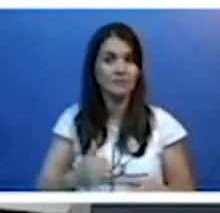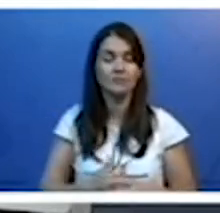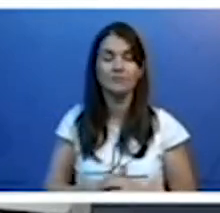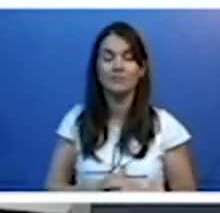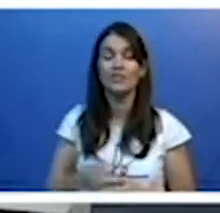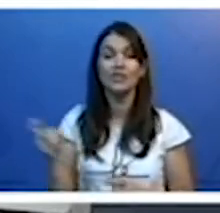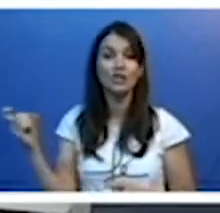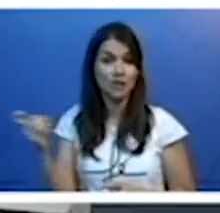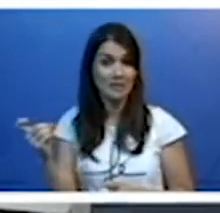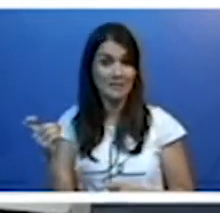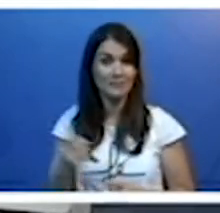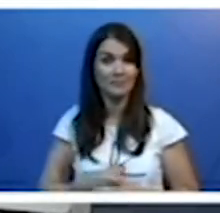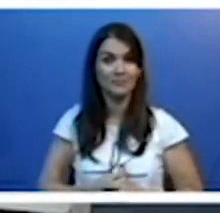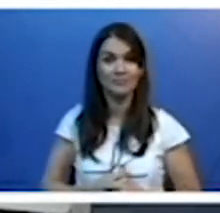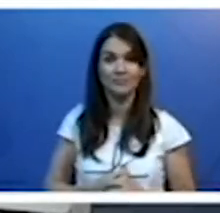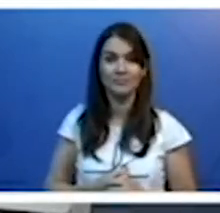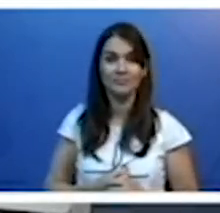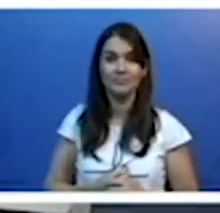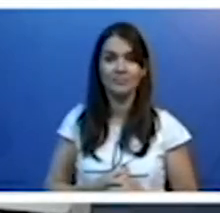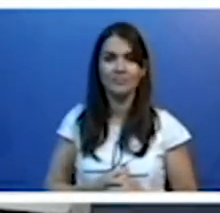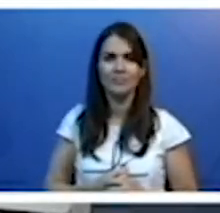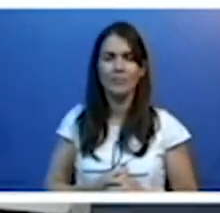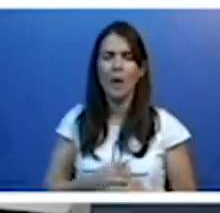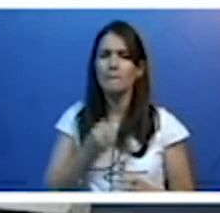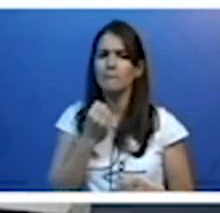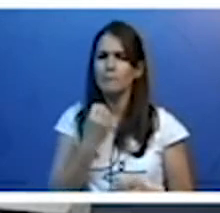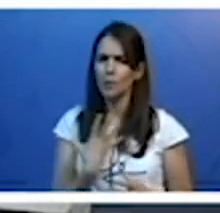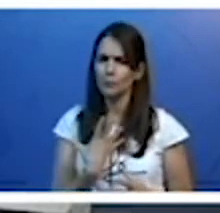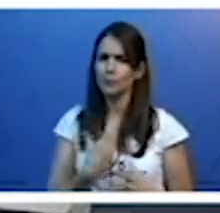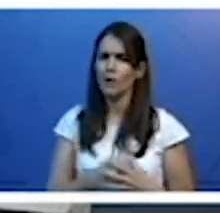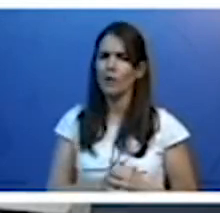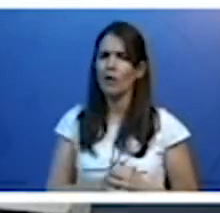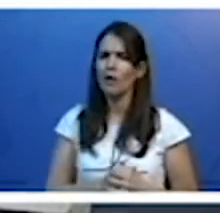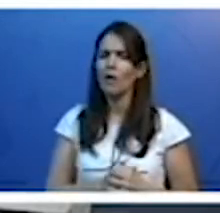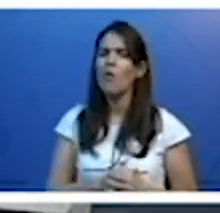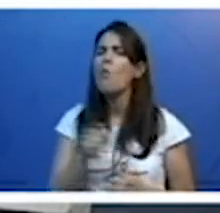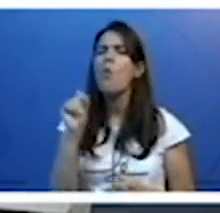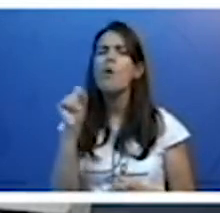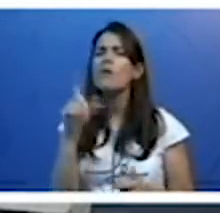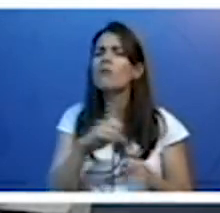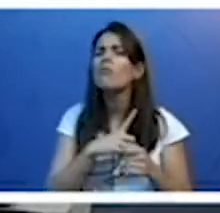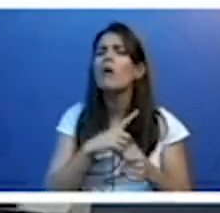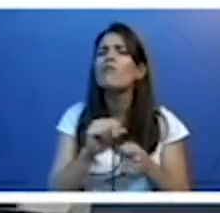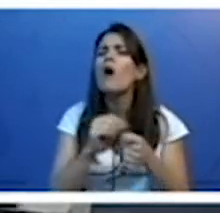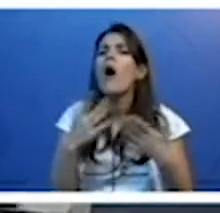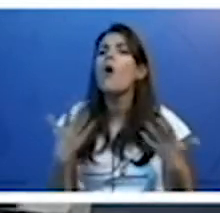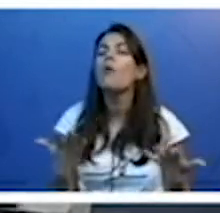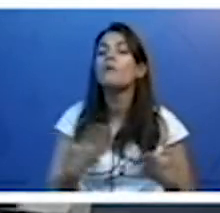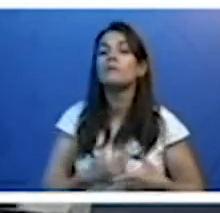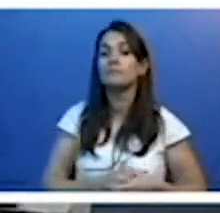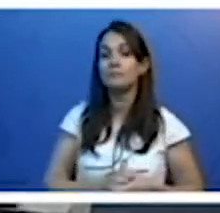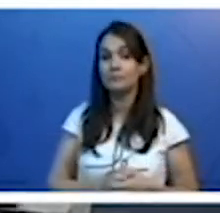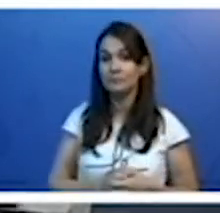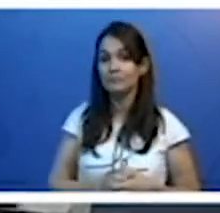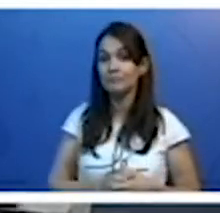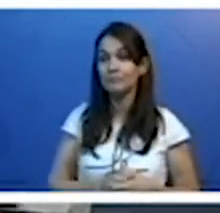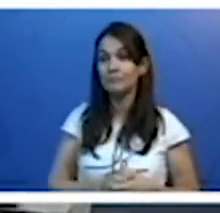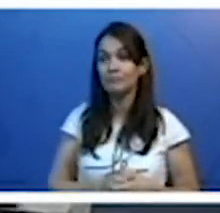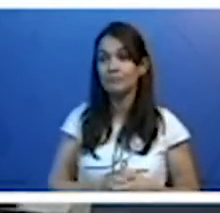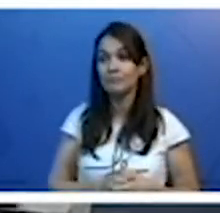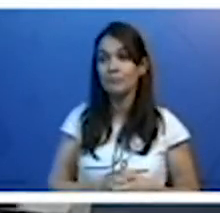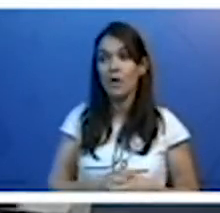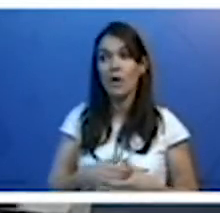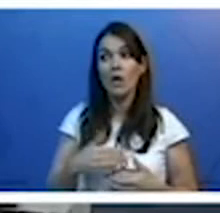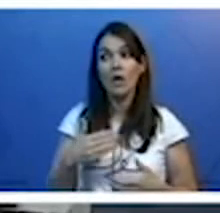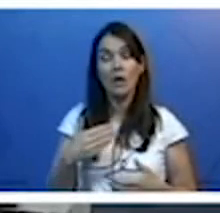100x, ok? Bom, o que, que eu tenho que fazer agora? Eu quero